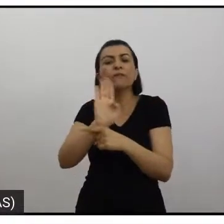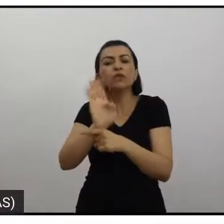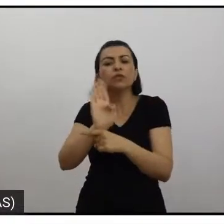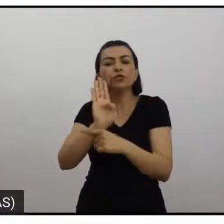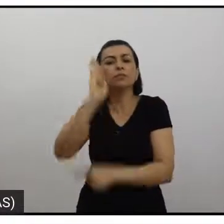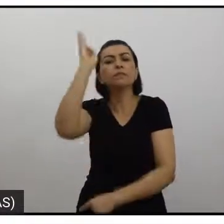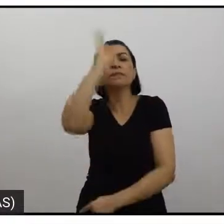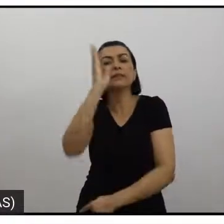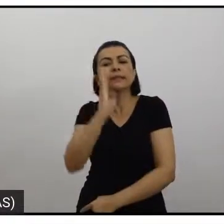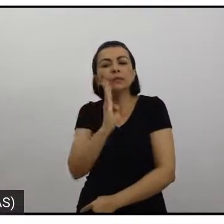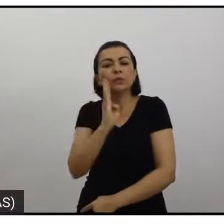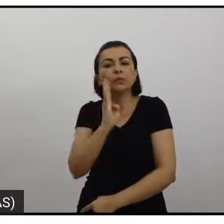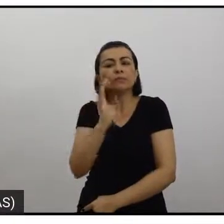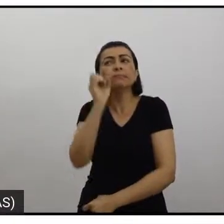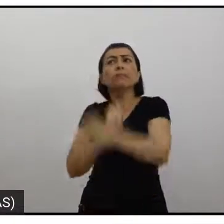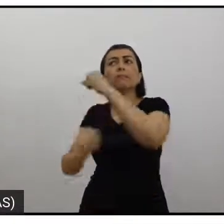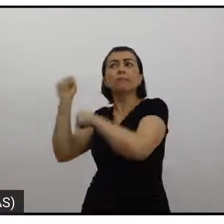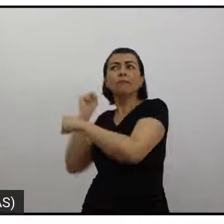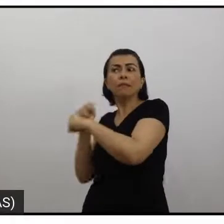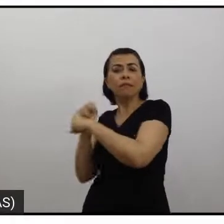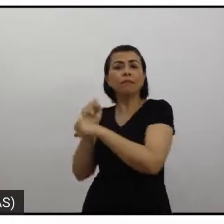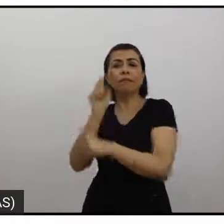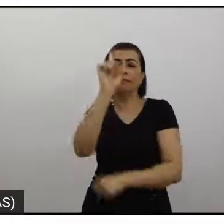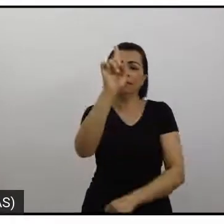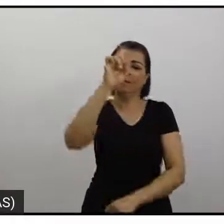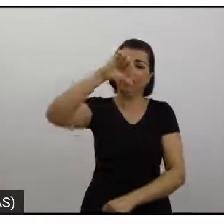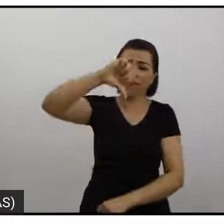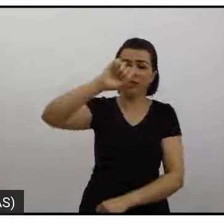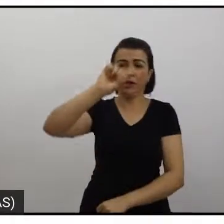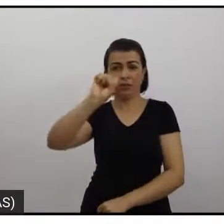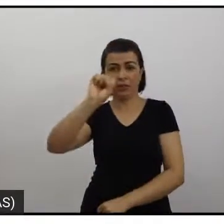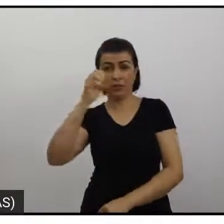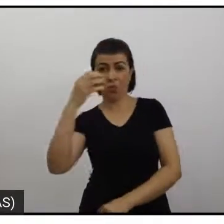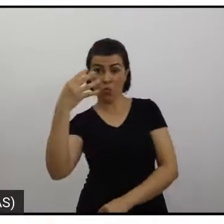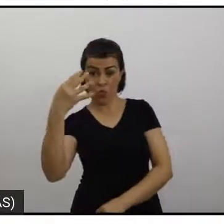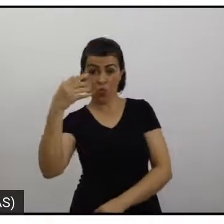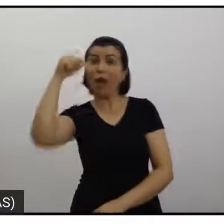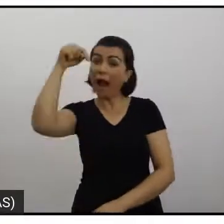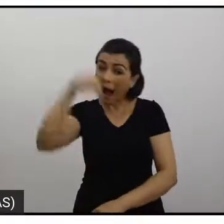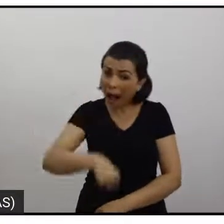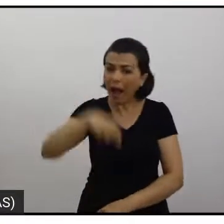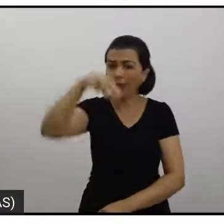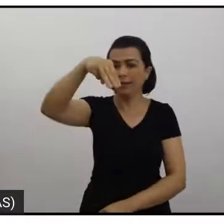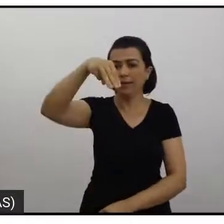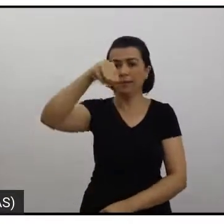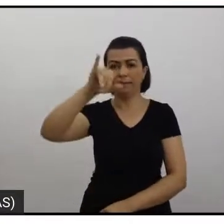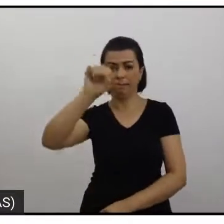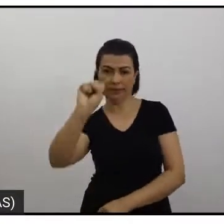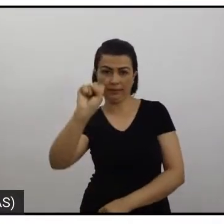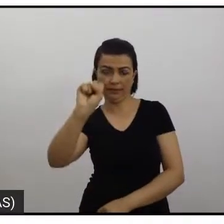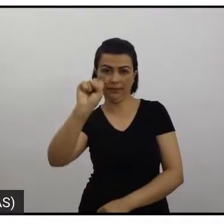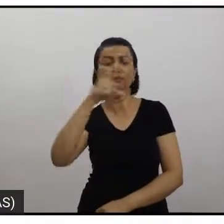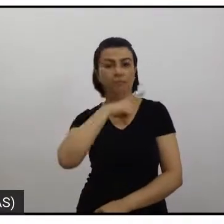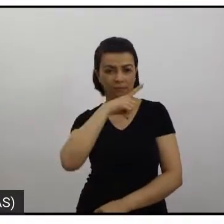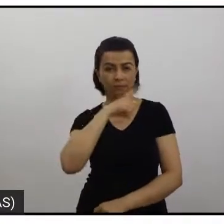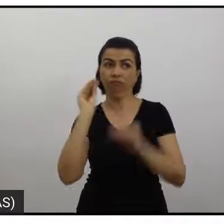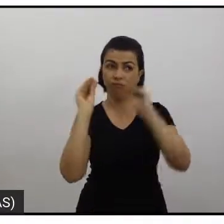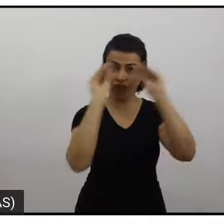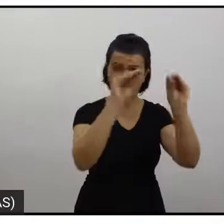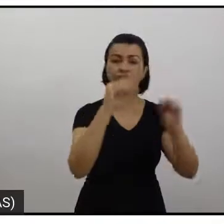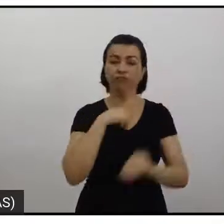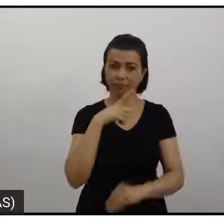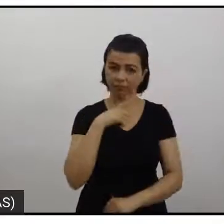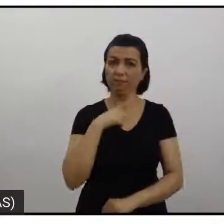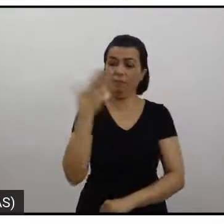84. Ah, é? Então... se eu não me engano, foi em 84. Então talvez eu esteja errada, né? Talvez isso tudo